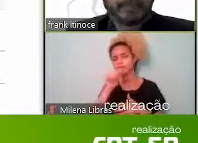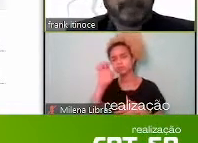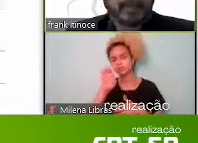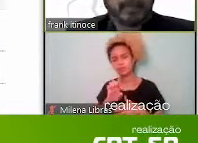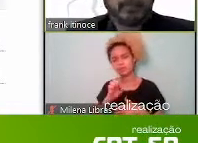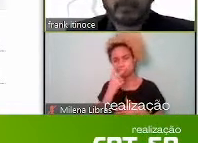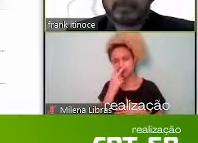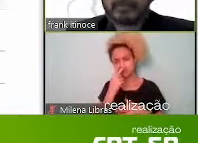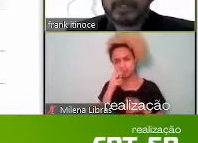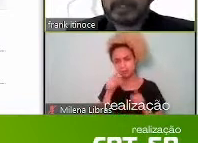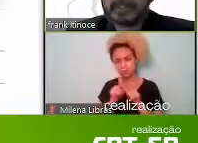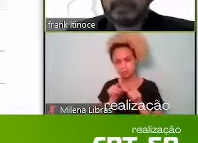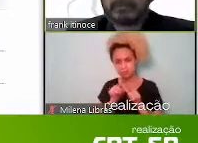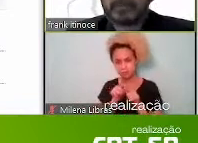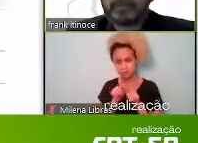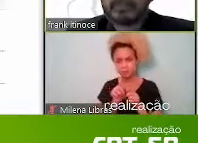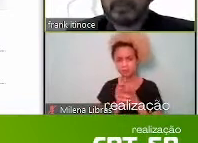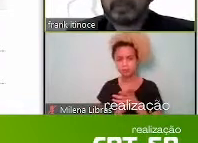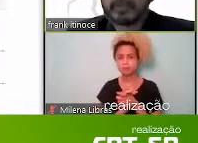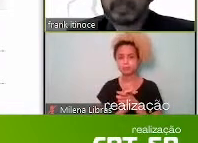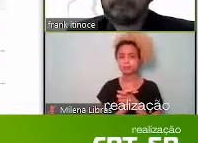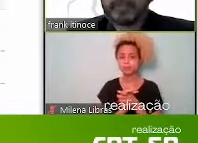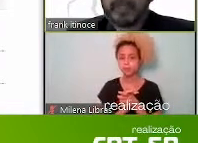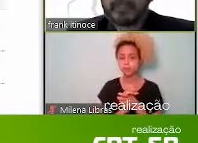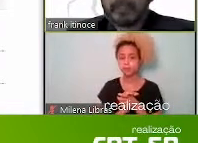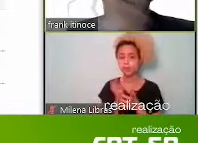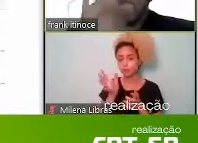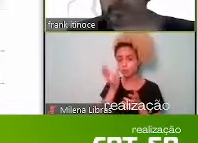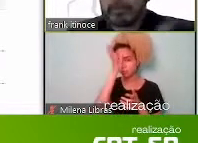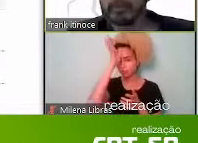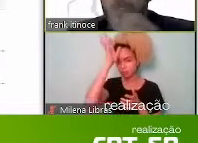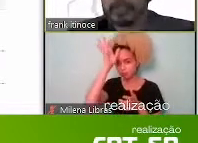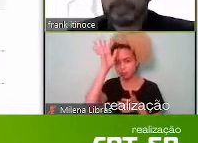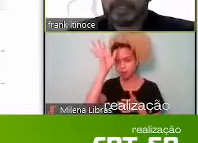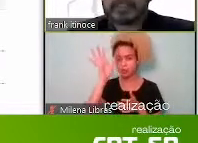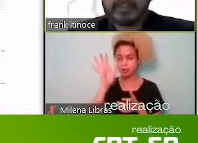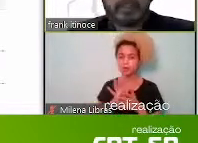tá? O bombeiro militar, ele conversa muito, né? Entre